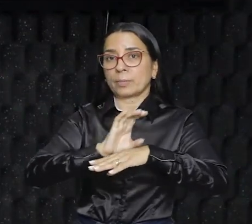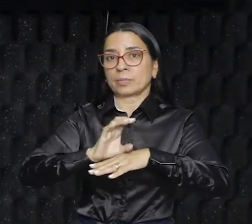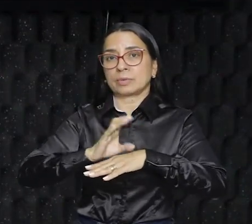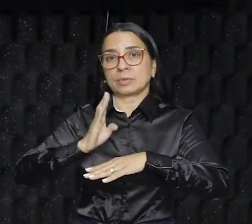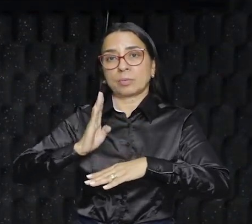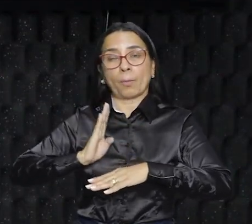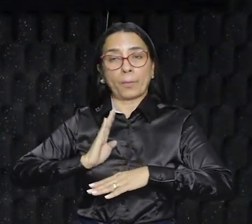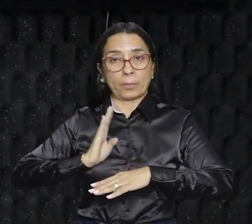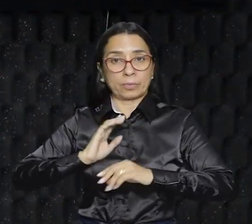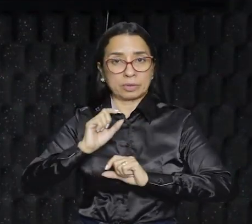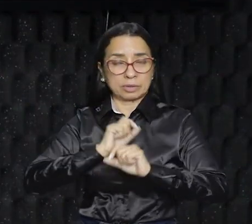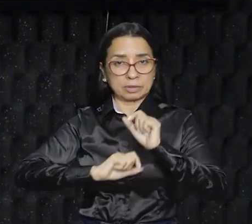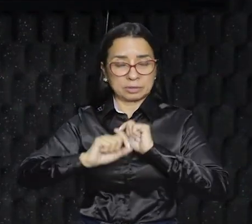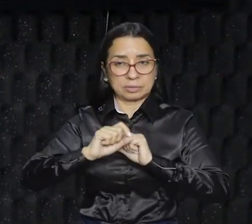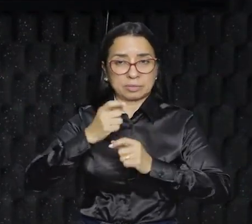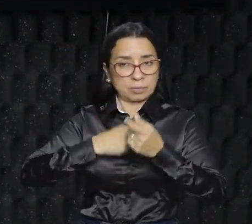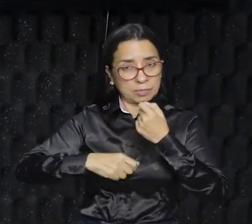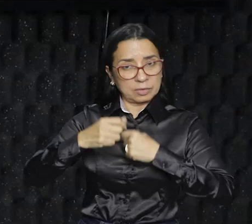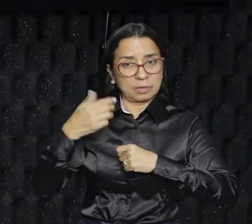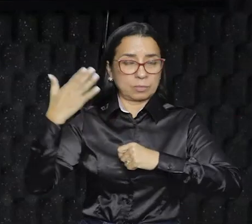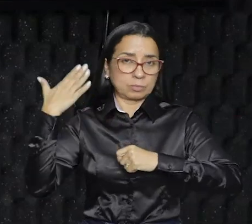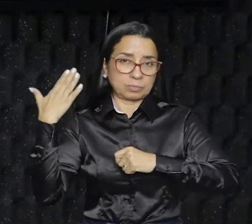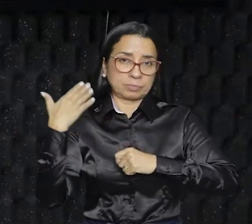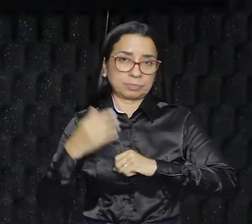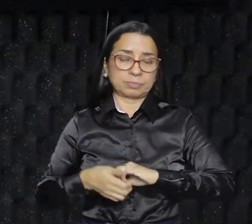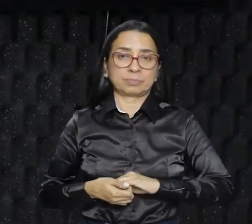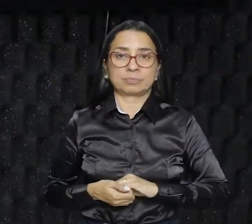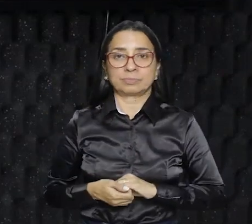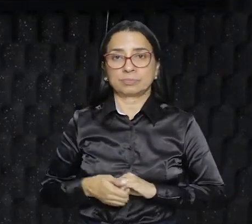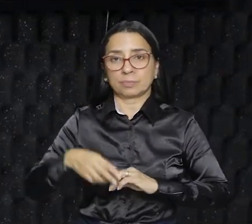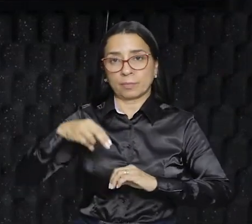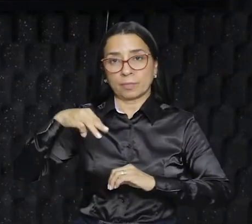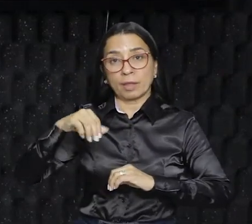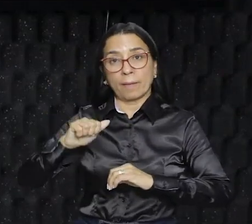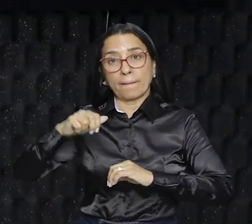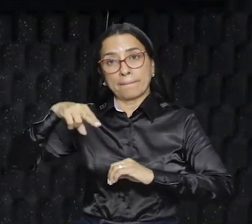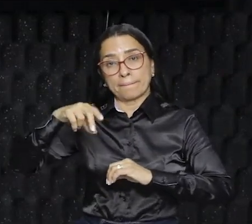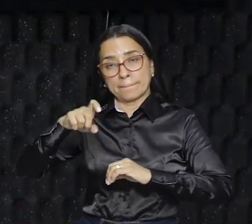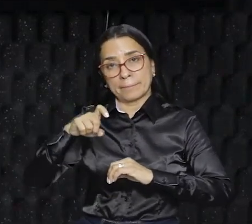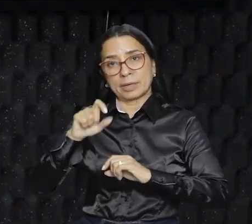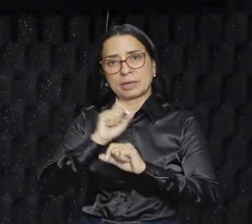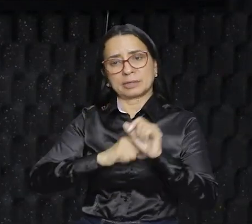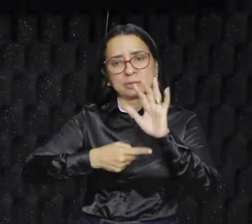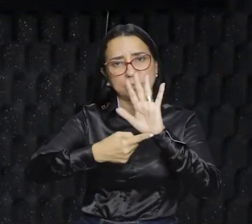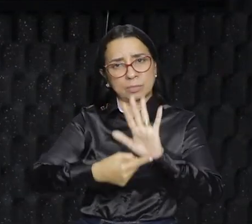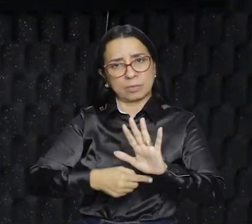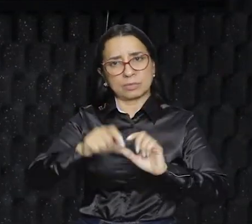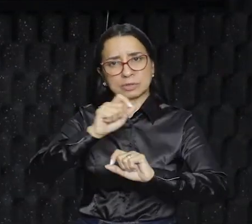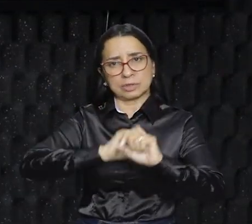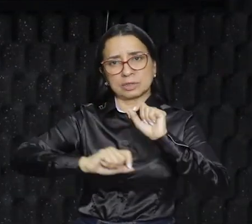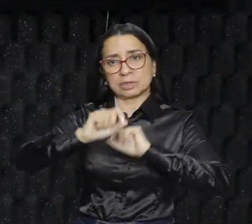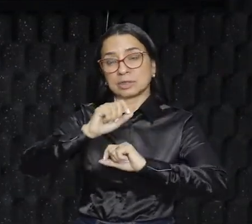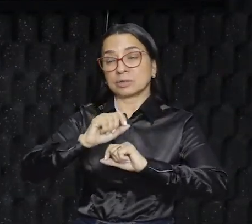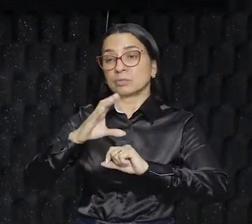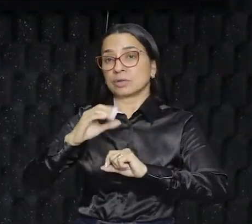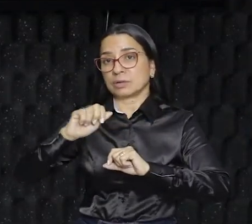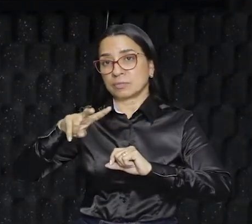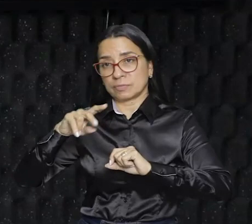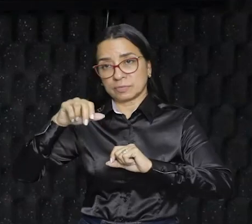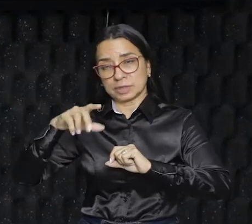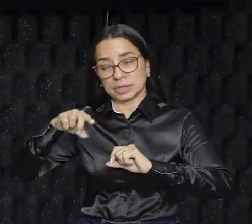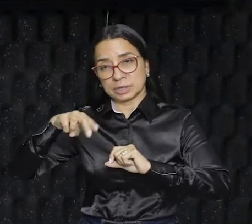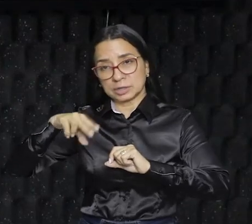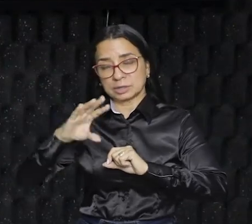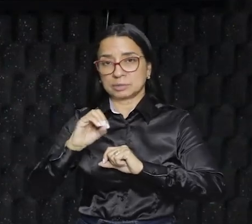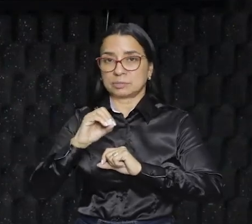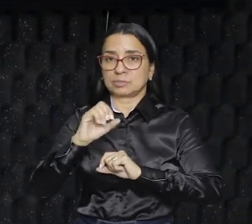Max Weber que nos mostra que o calvinismo foi responsável por uma grande revolução econômica. A Igreja Anglicana